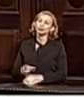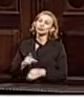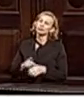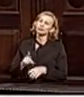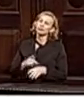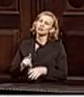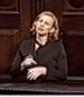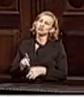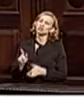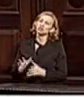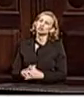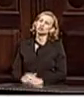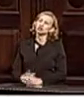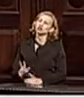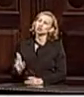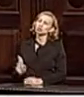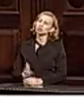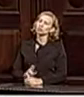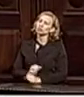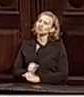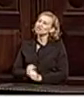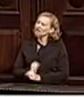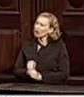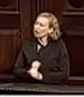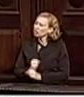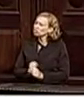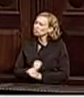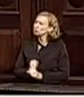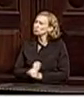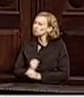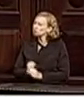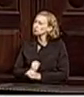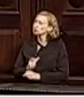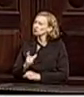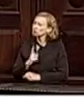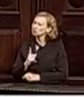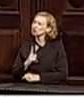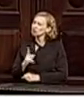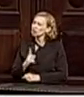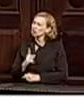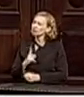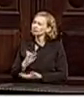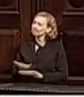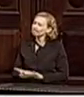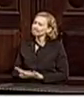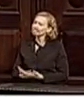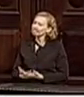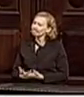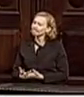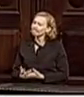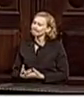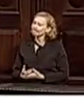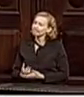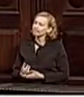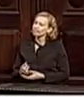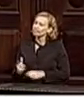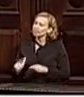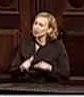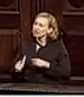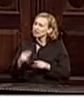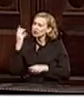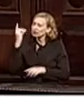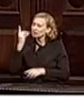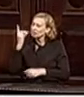parlamento, os anos que tenho de Comissão de Constituição e Justiça e outras questões que já